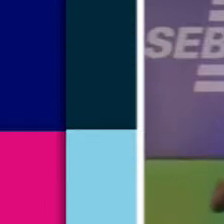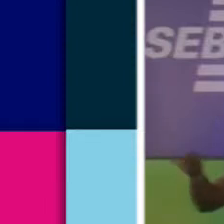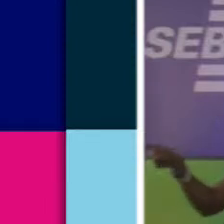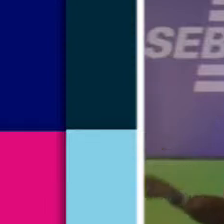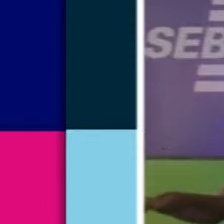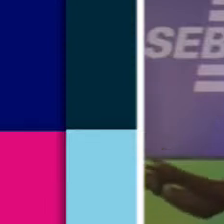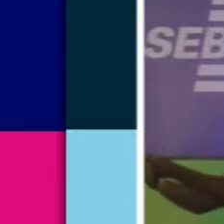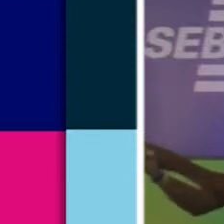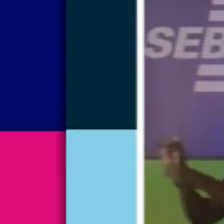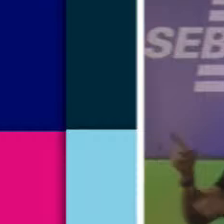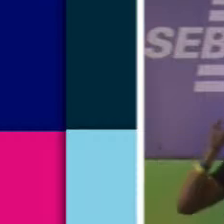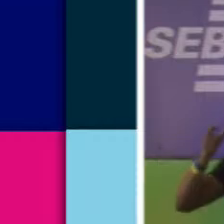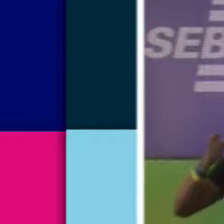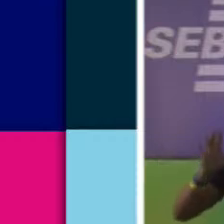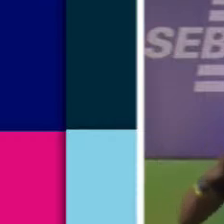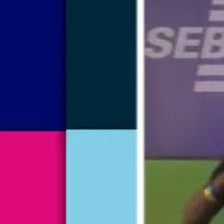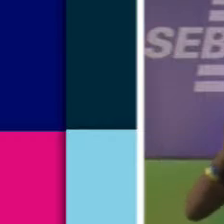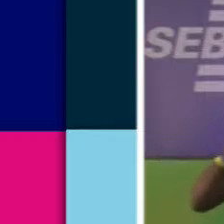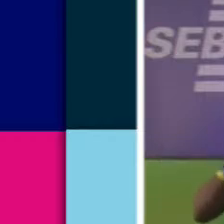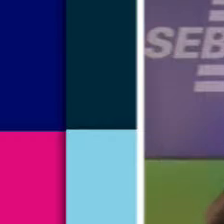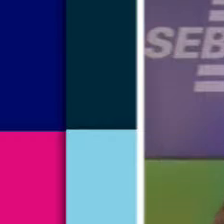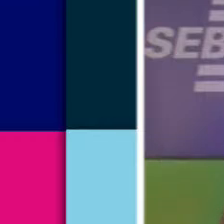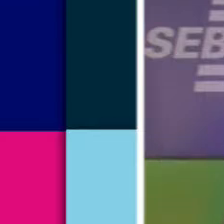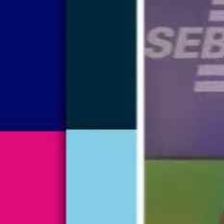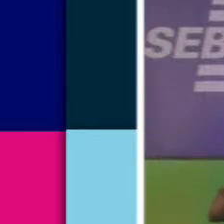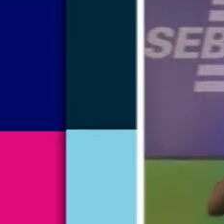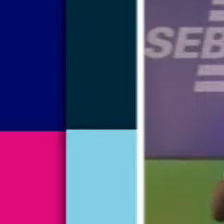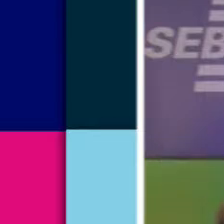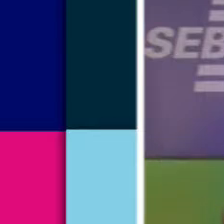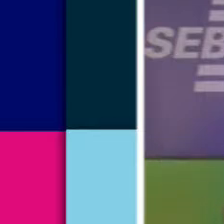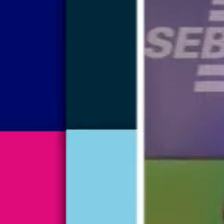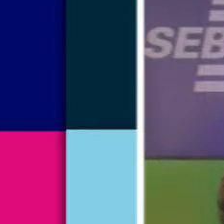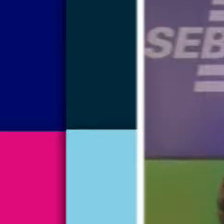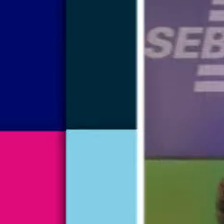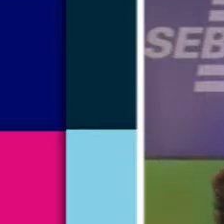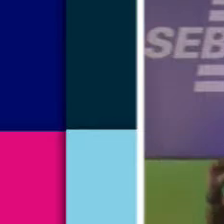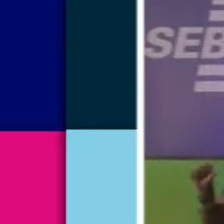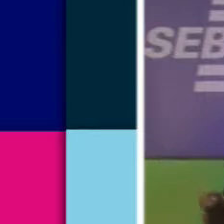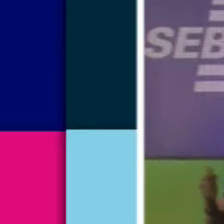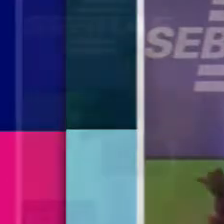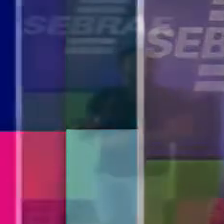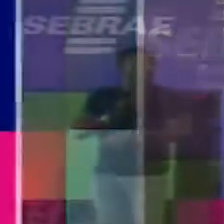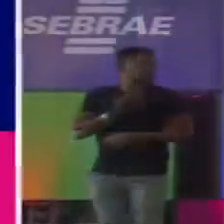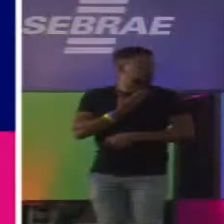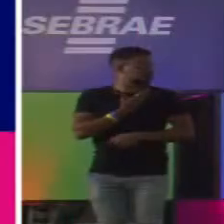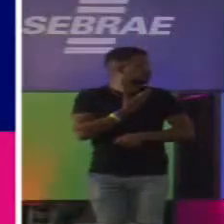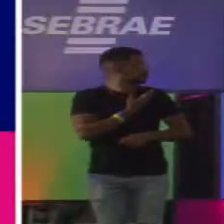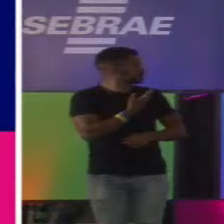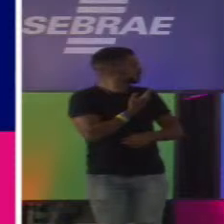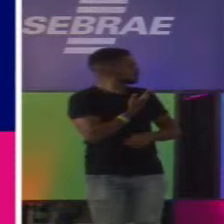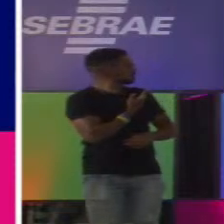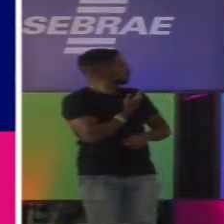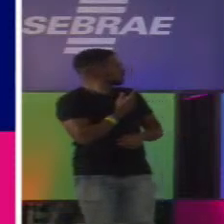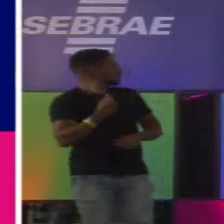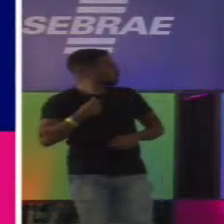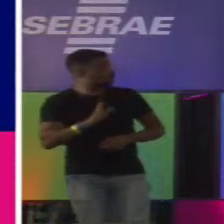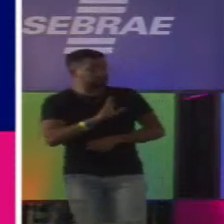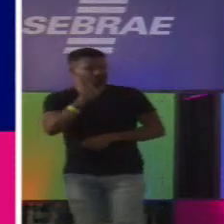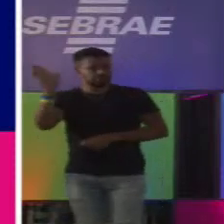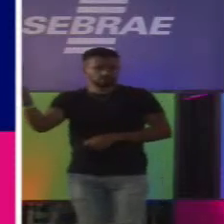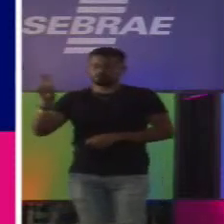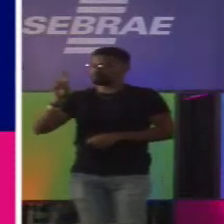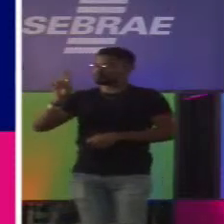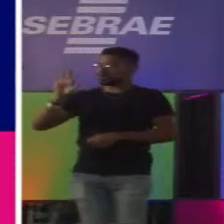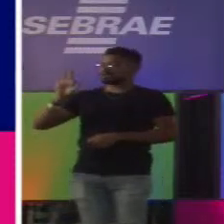eram. Mas depois a gente virou amigo. E quando a gente virou amigo, eu fui varar na incubadora da UFPA, que é a